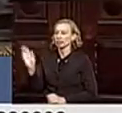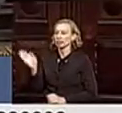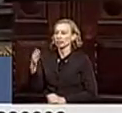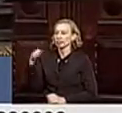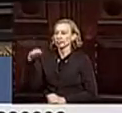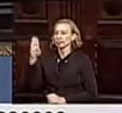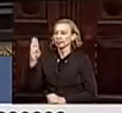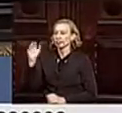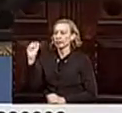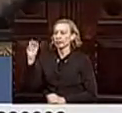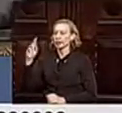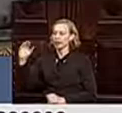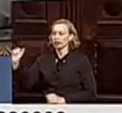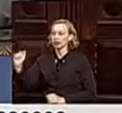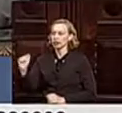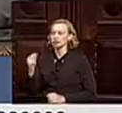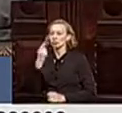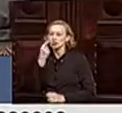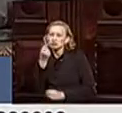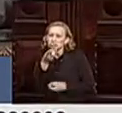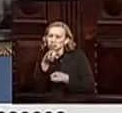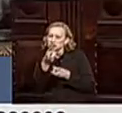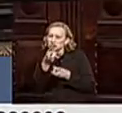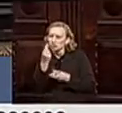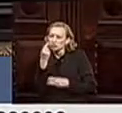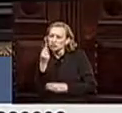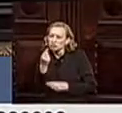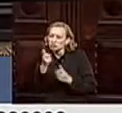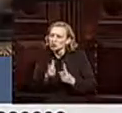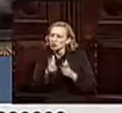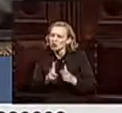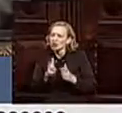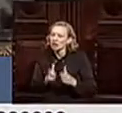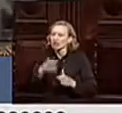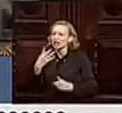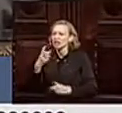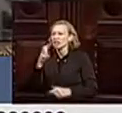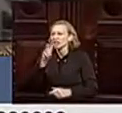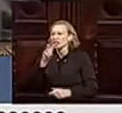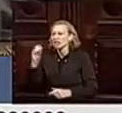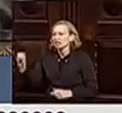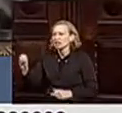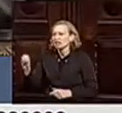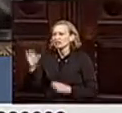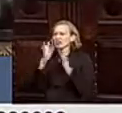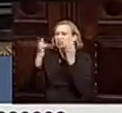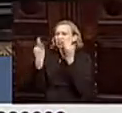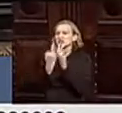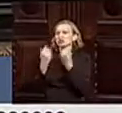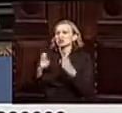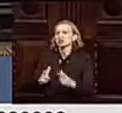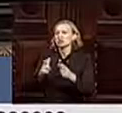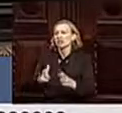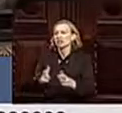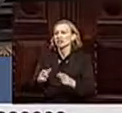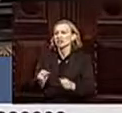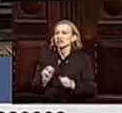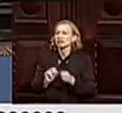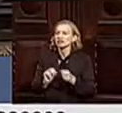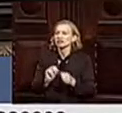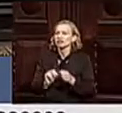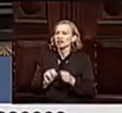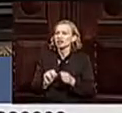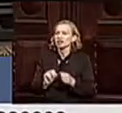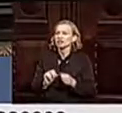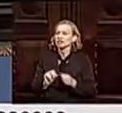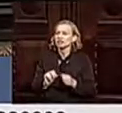a remoção de 500 famílias de agricultores familiares que produzem muito,